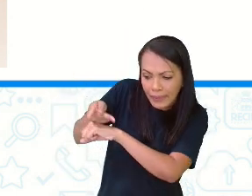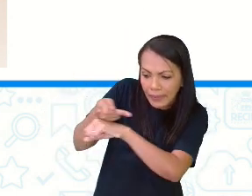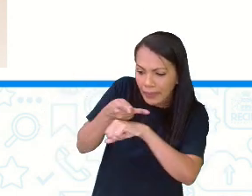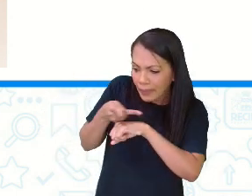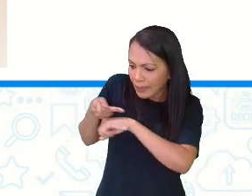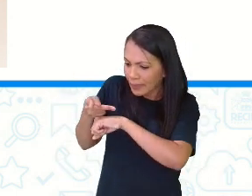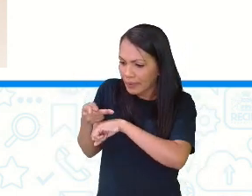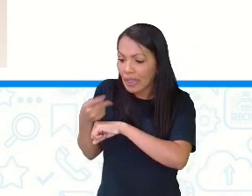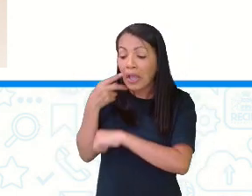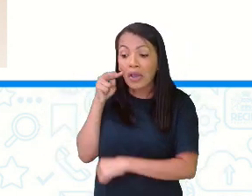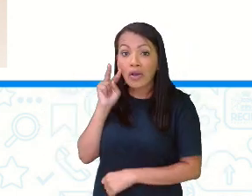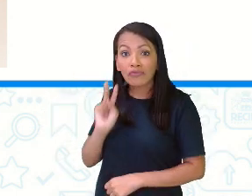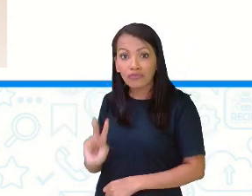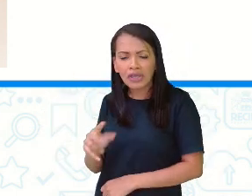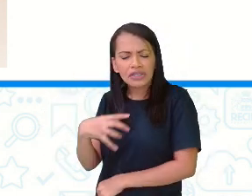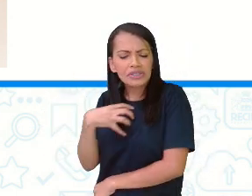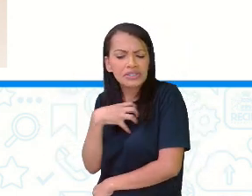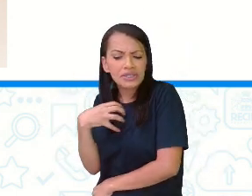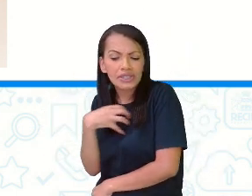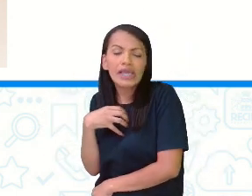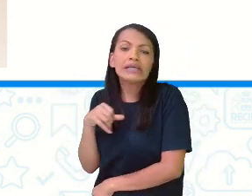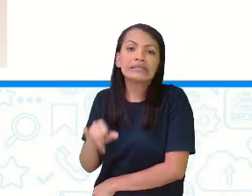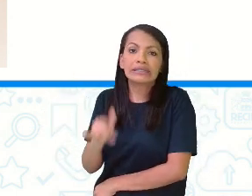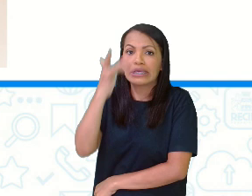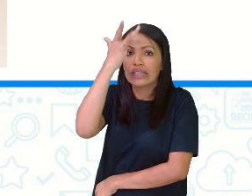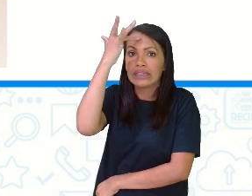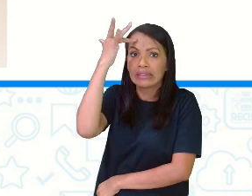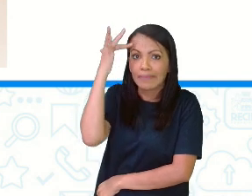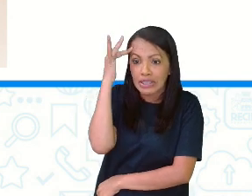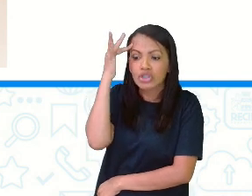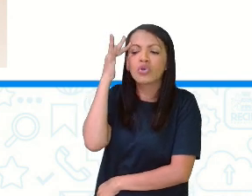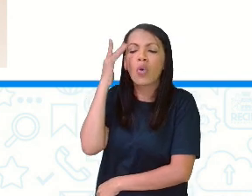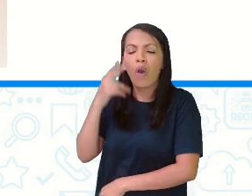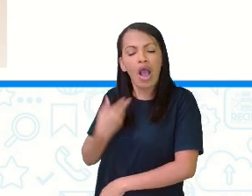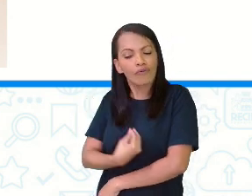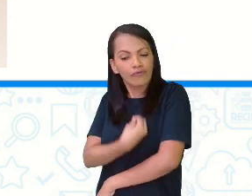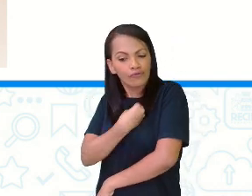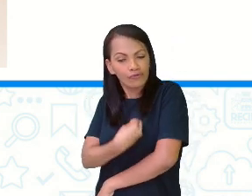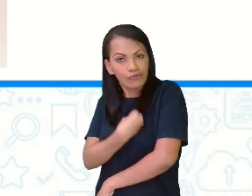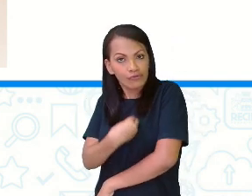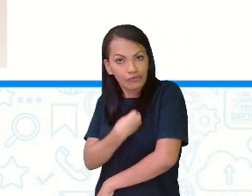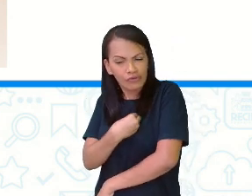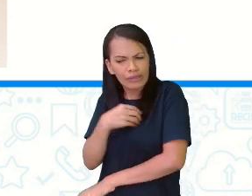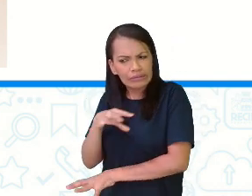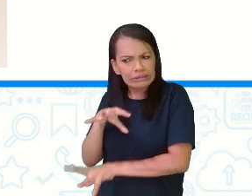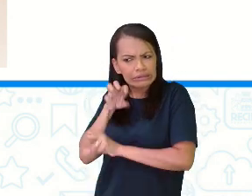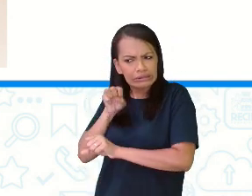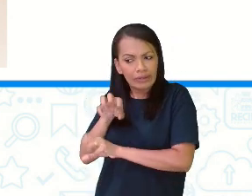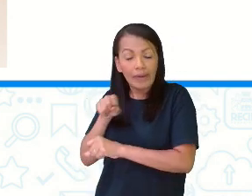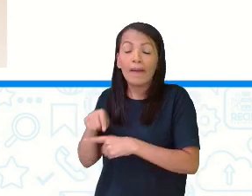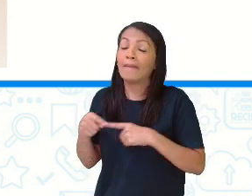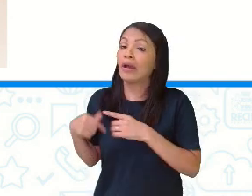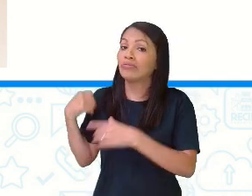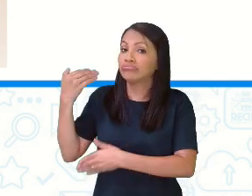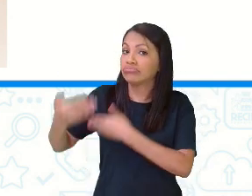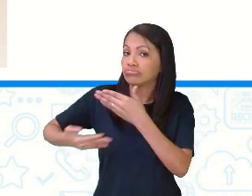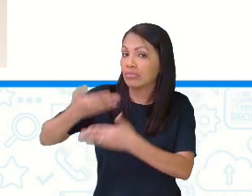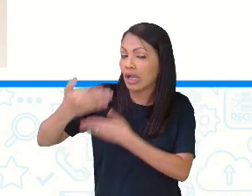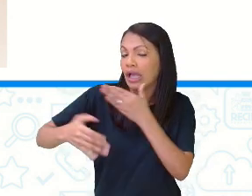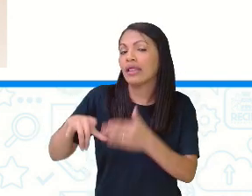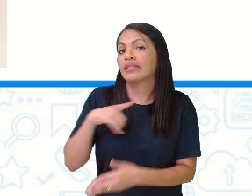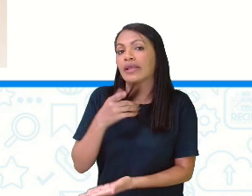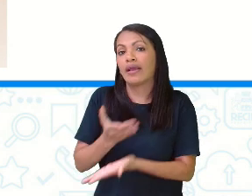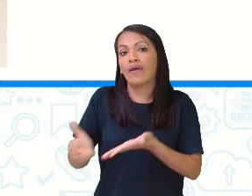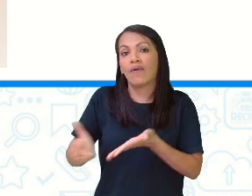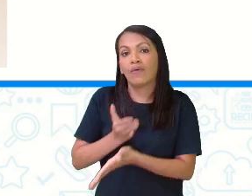e detectar a presença de calor humano com a ajuda de um sensor. Apesar dos avanços nos testes, há alguns desafios para a